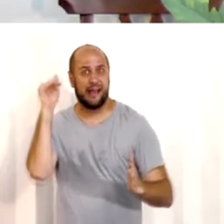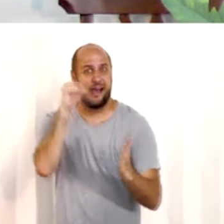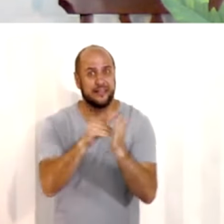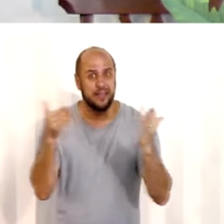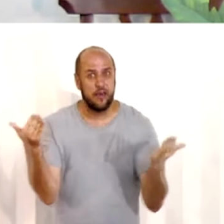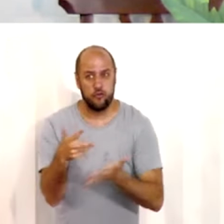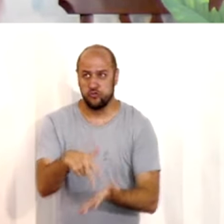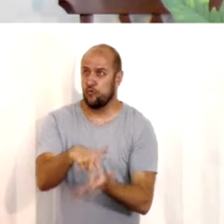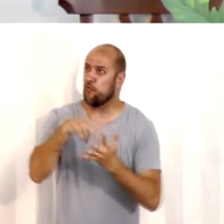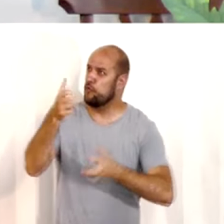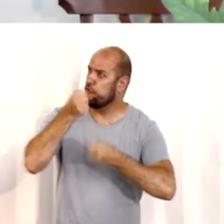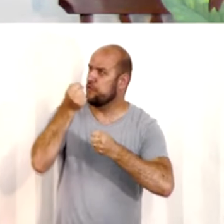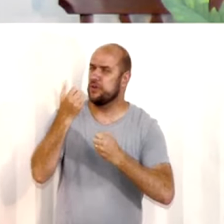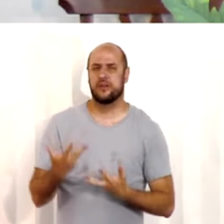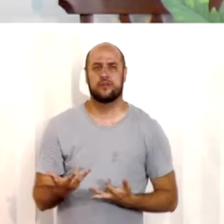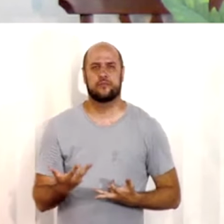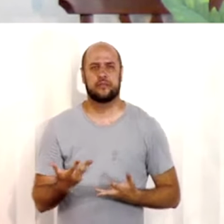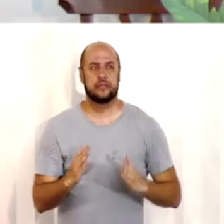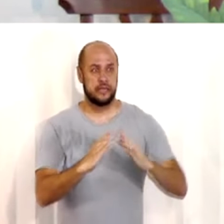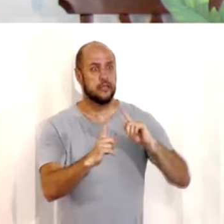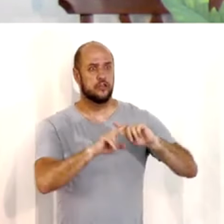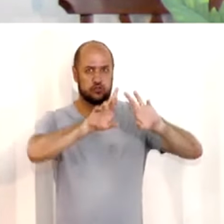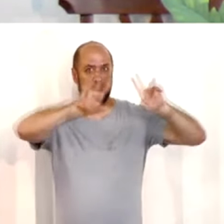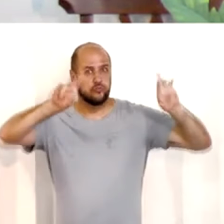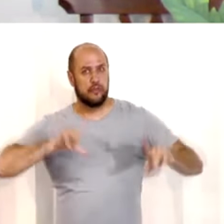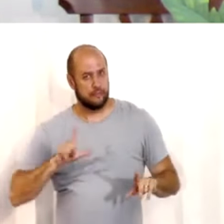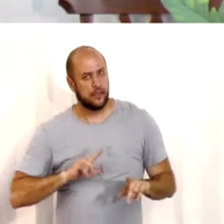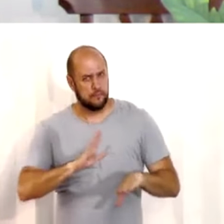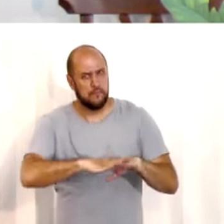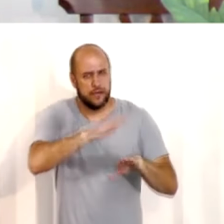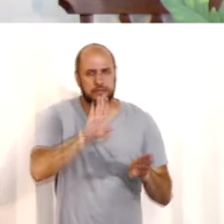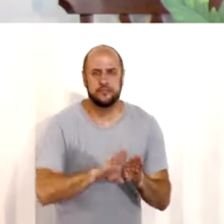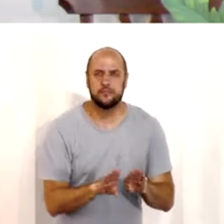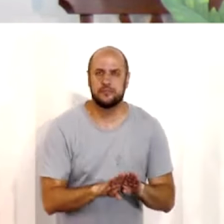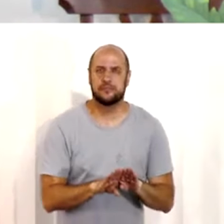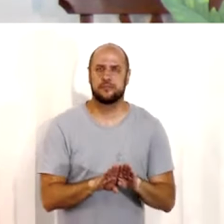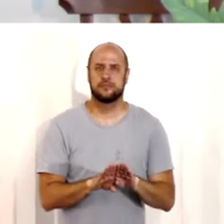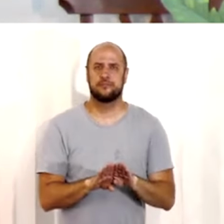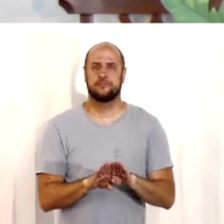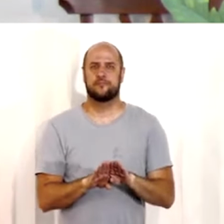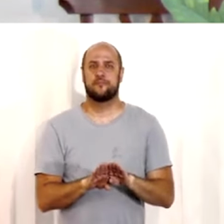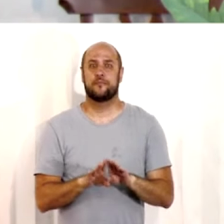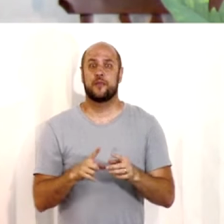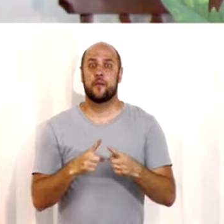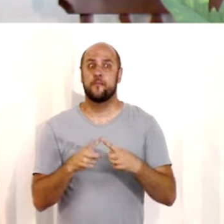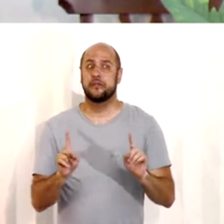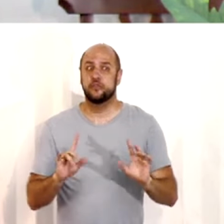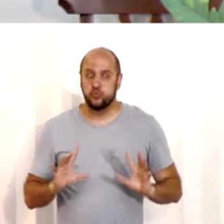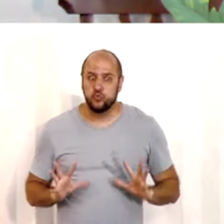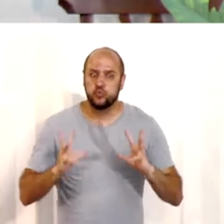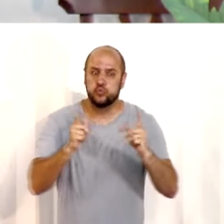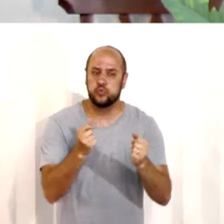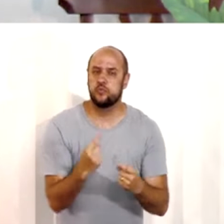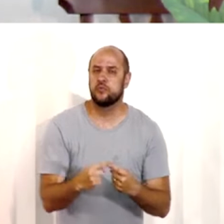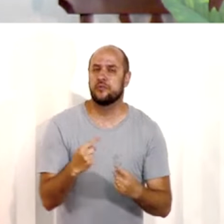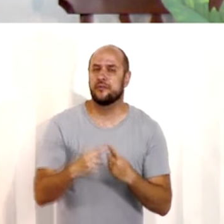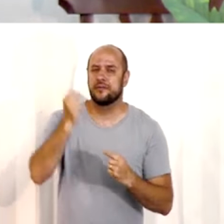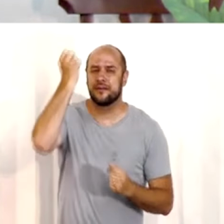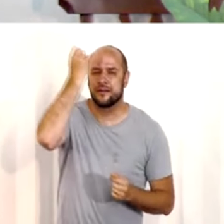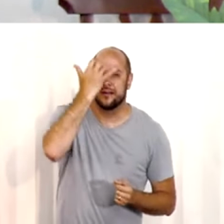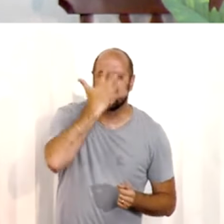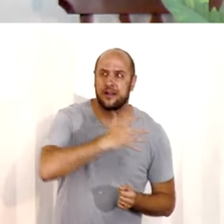como esta e para muitas outras igrejas? Porque na sua graça o Senhor está dizendo: eu